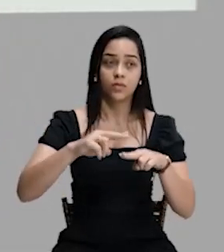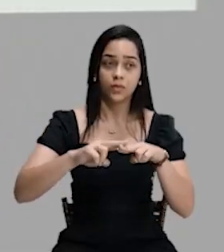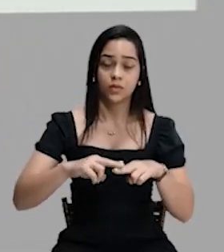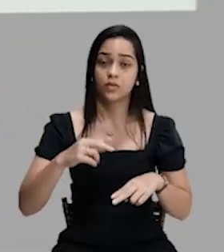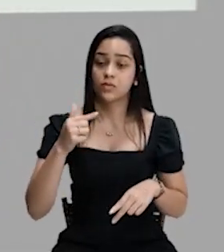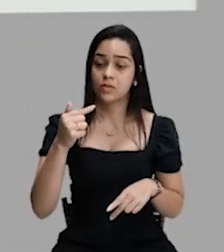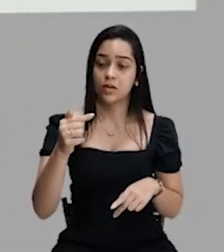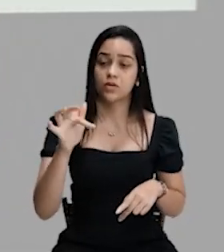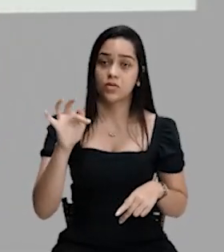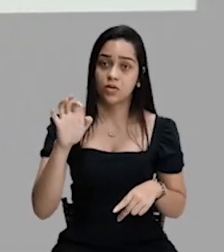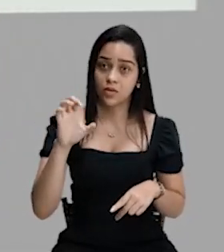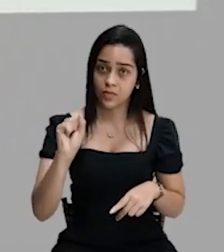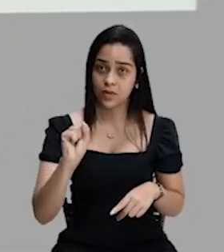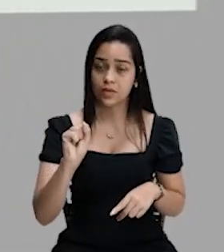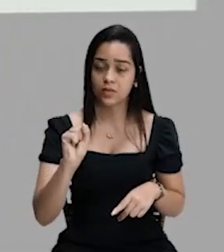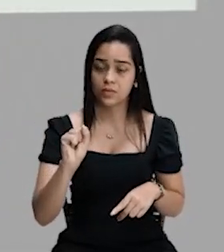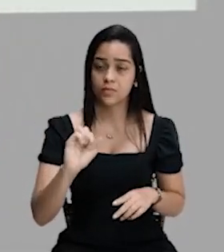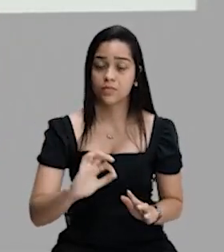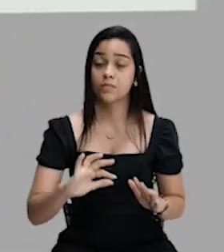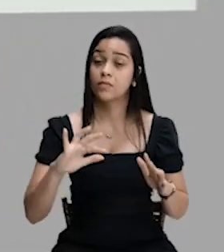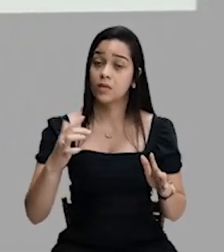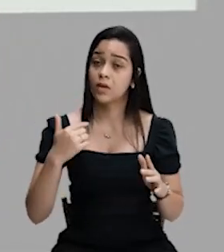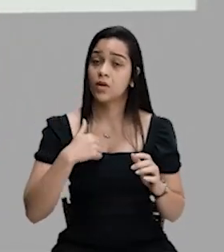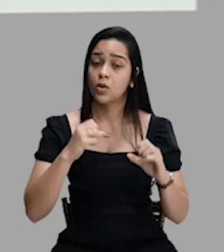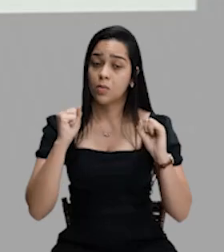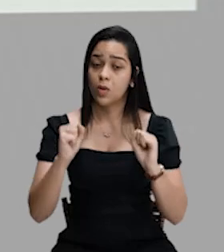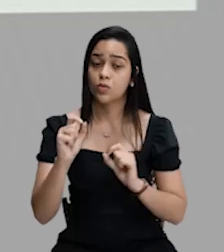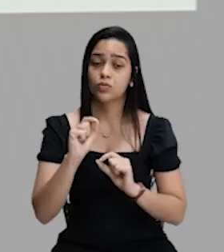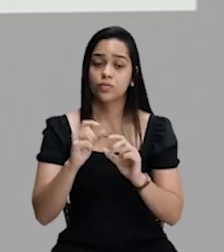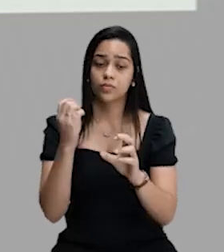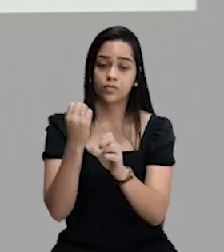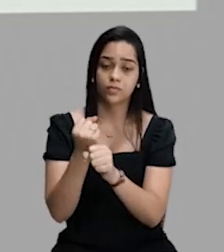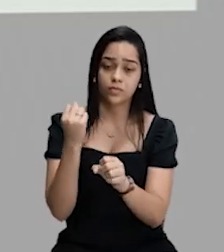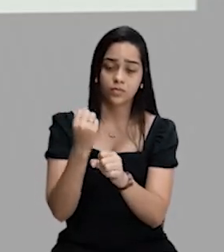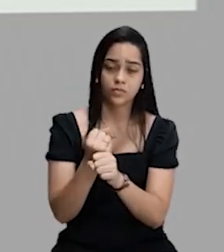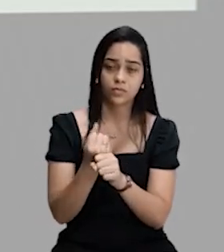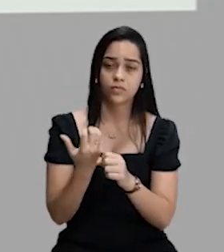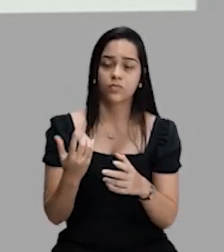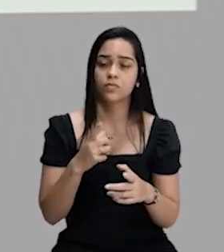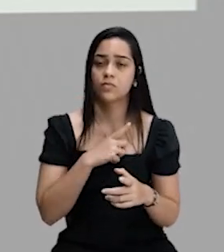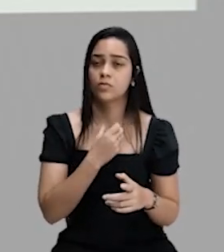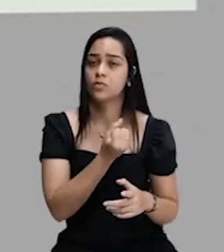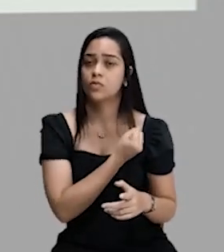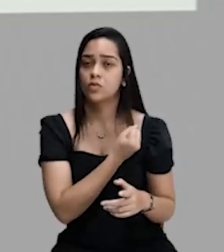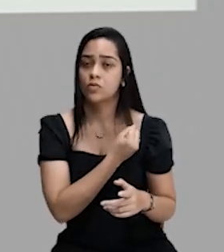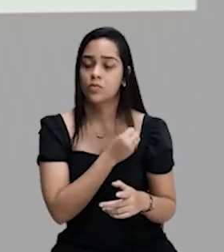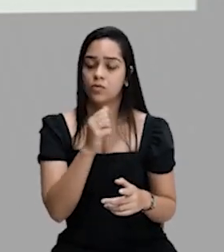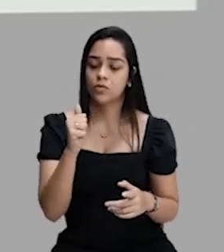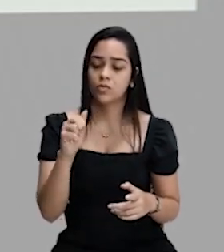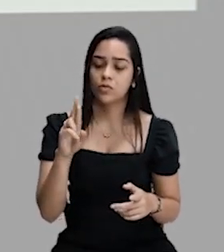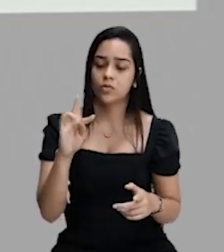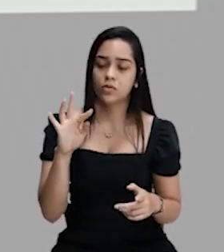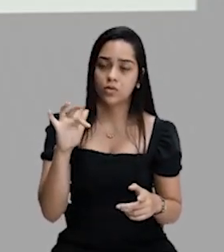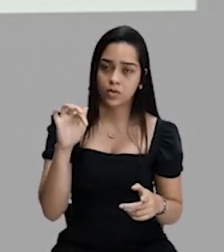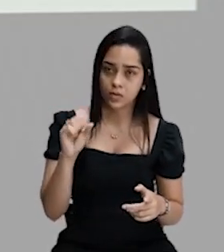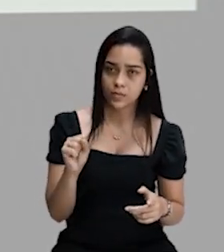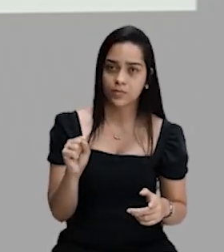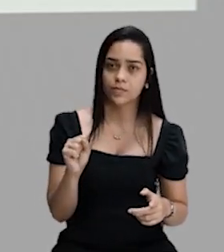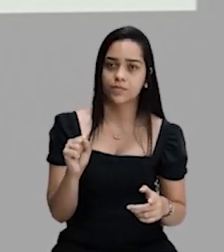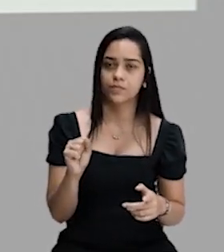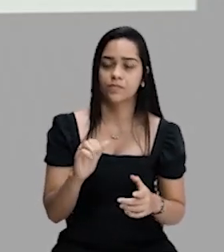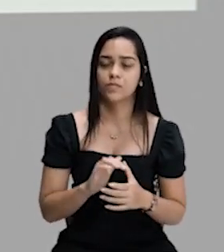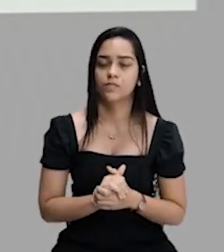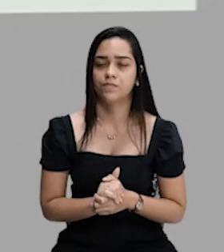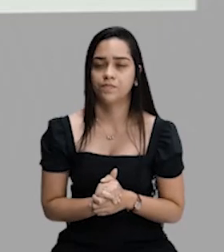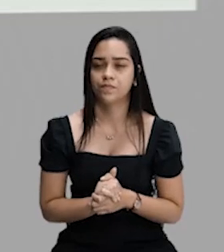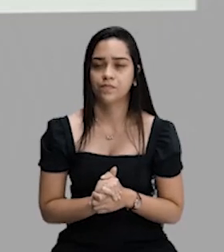contas são Sete Faces agora eu posso fazer um cálculo galera com o número de arestas tá olha